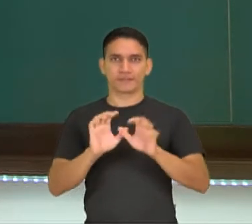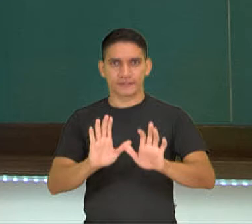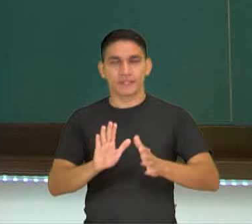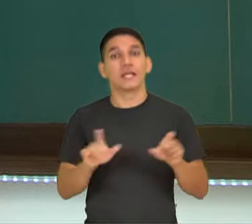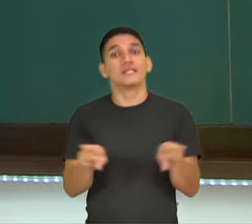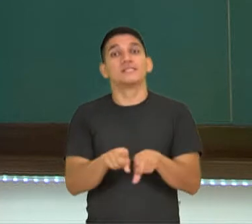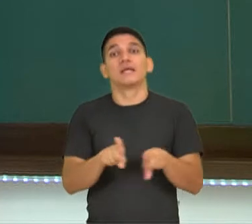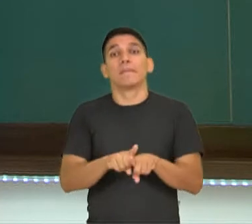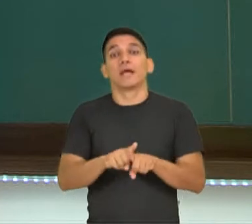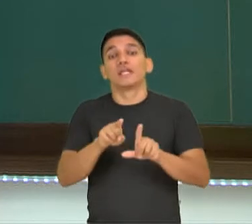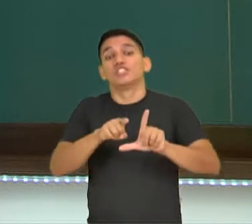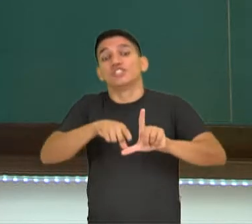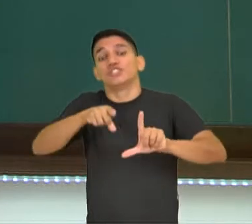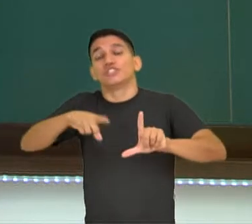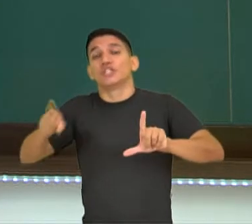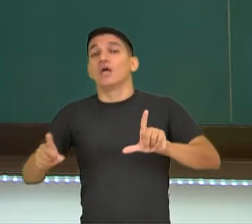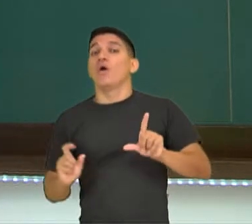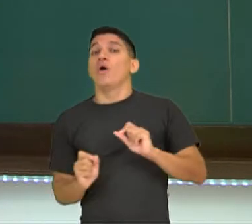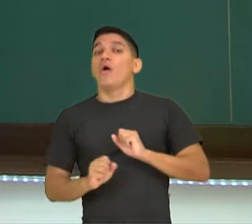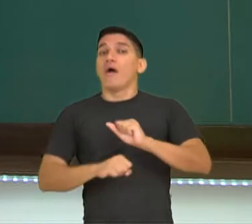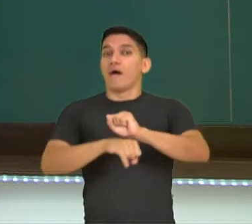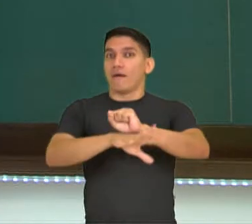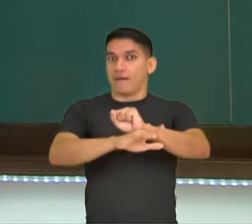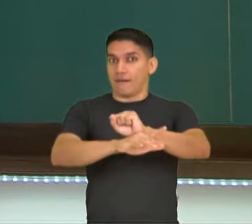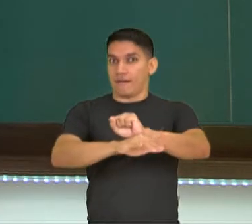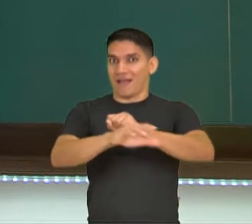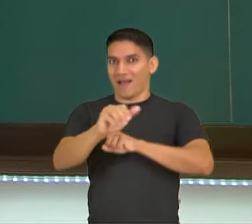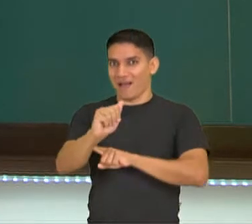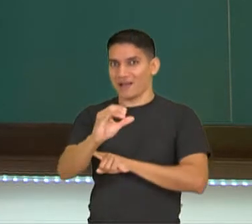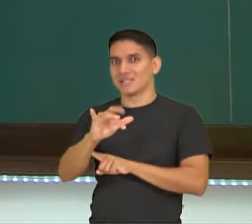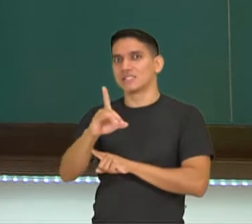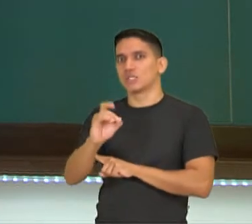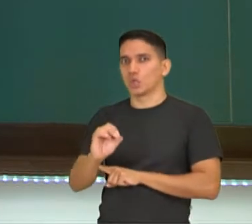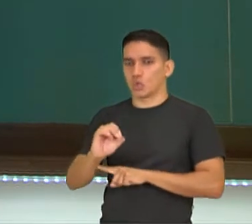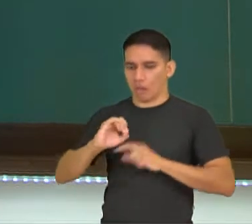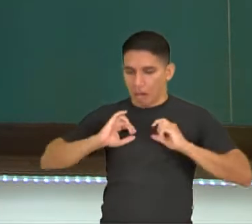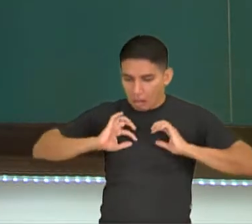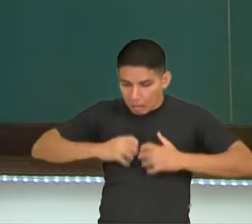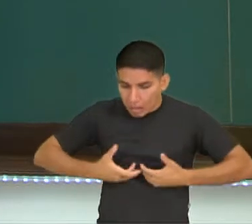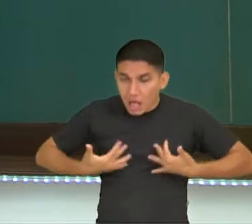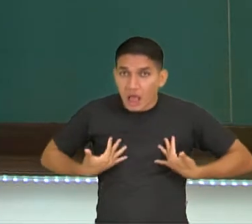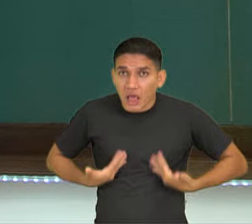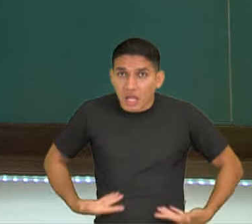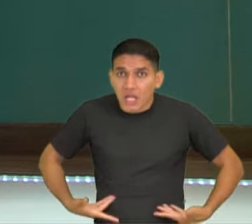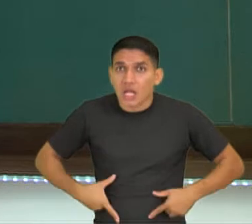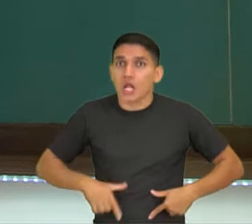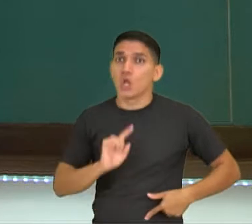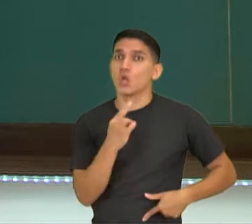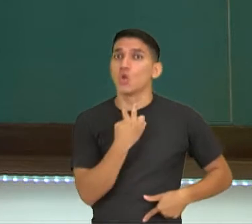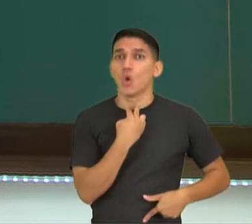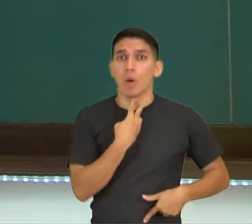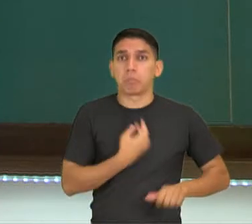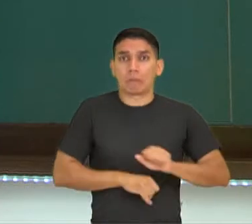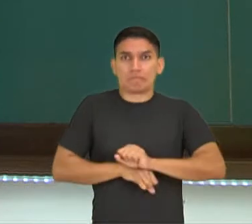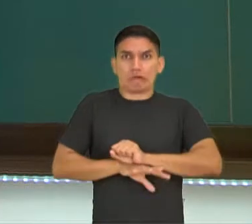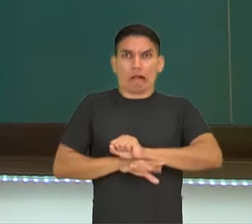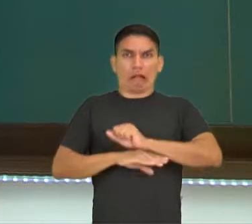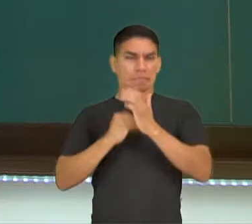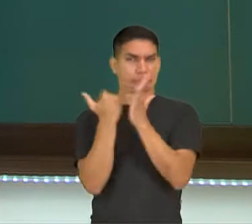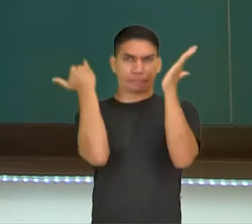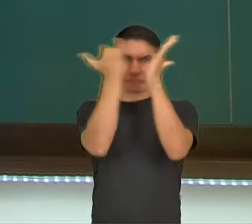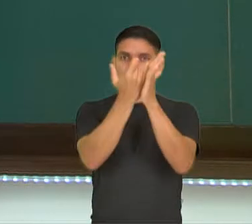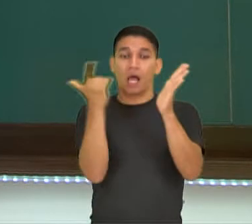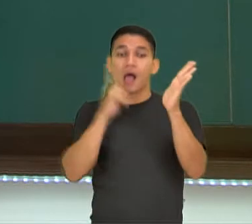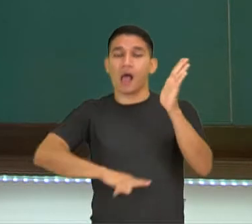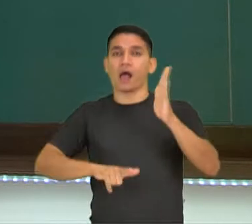de acidez no organismo. O nosso organismo não pode ser muito ácido, então ele ajuda a controlar. Olha quanta